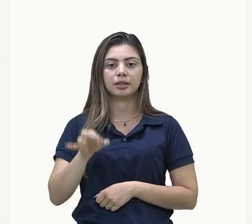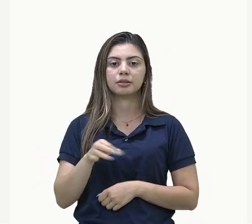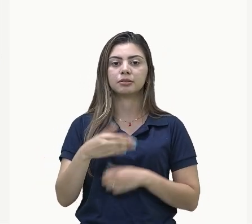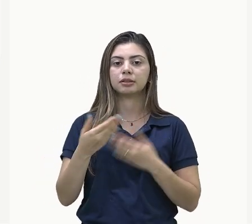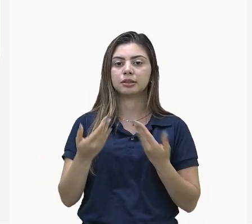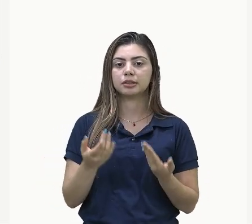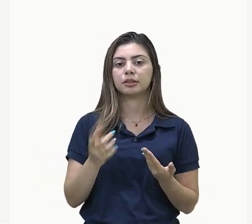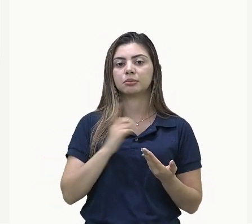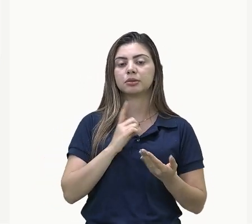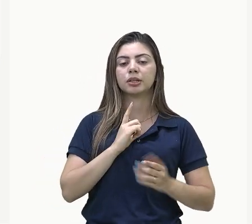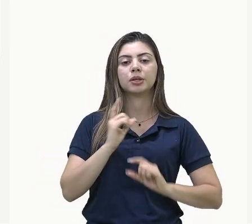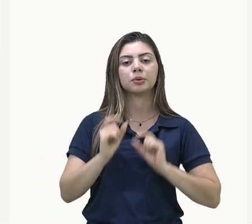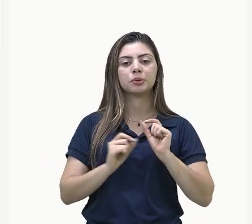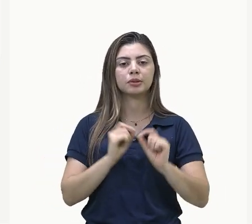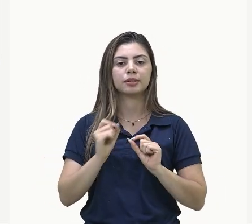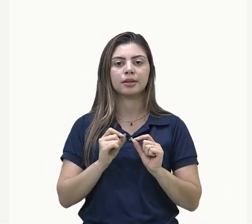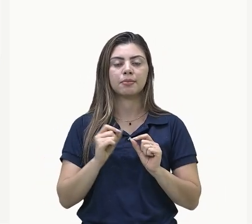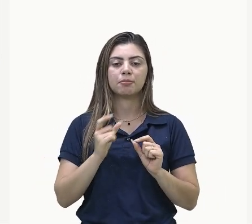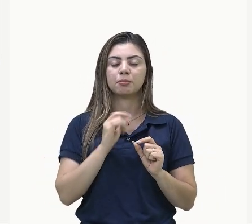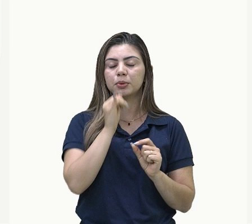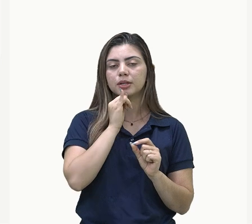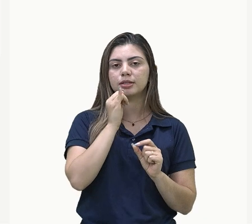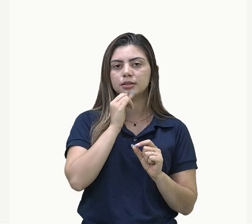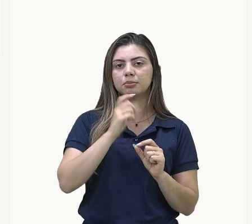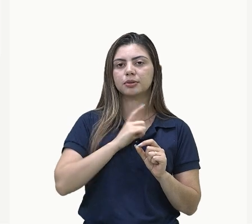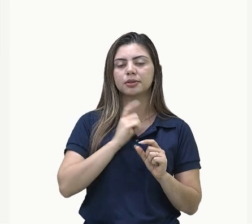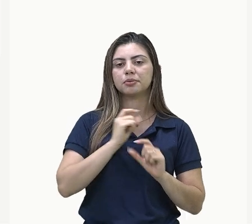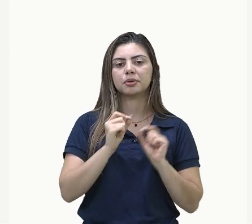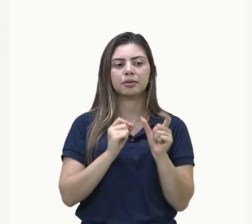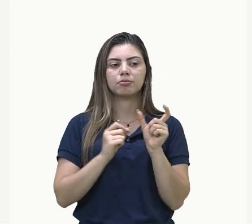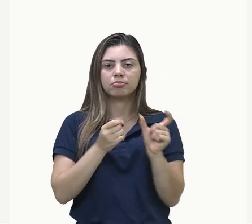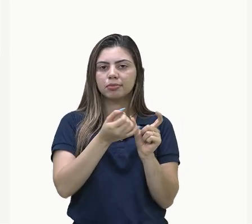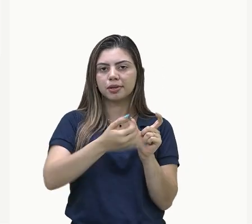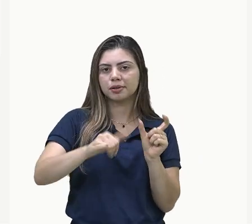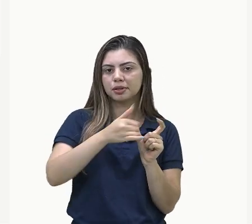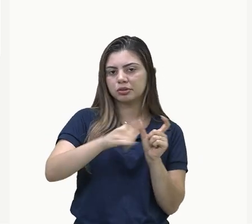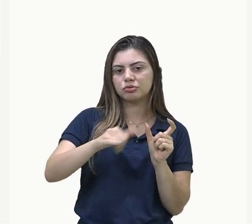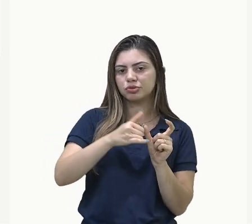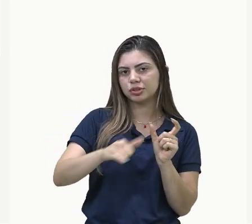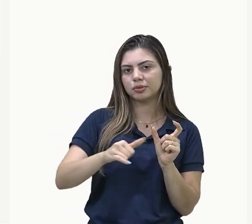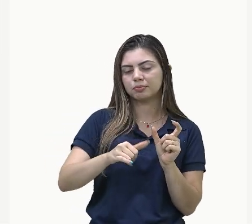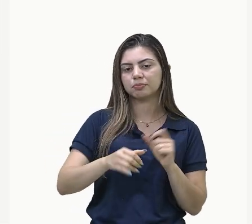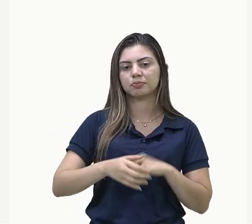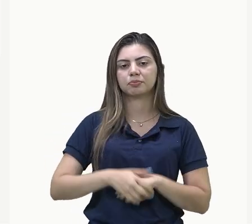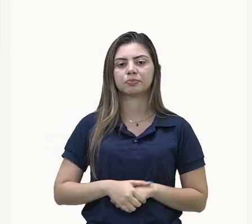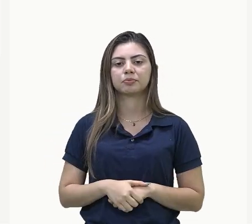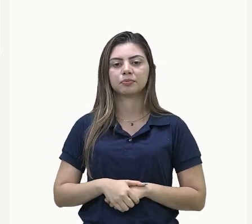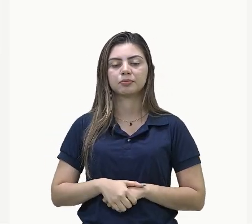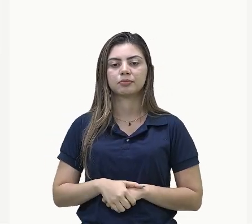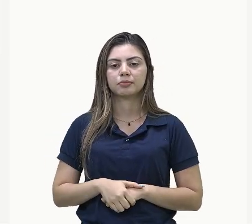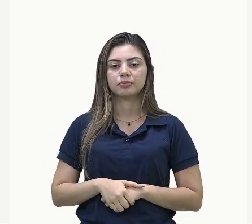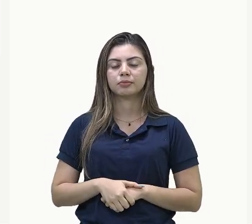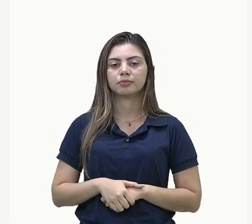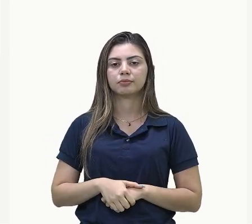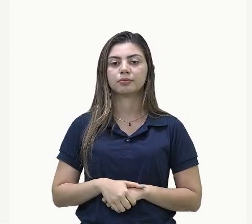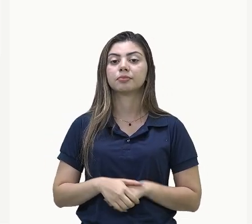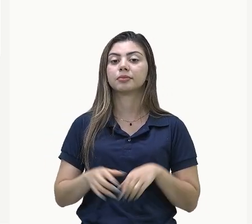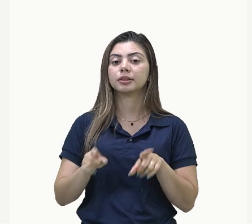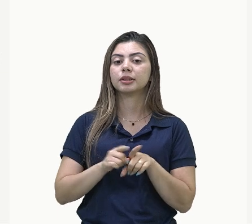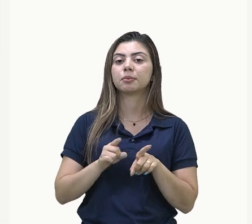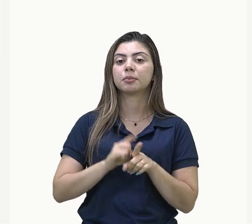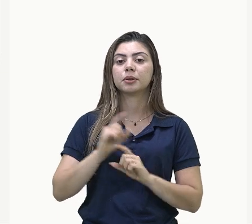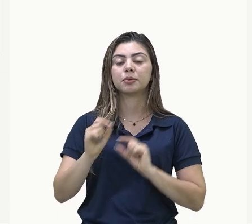receptor fornecida, por exemplo, pela bateria. Temos também que a